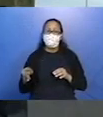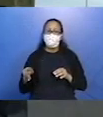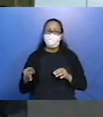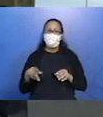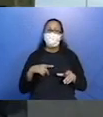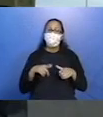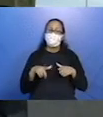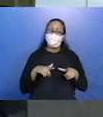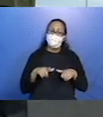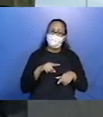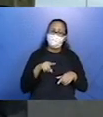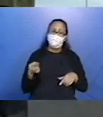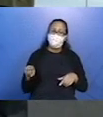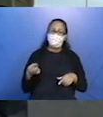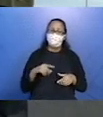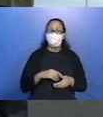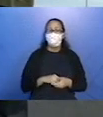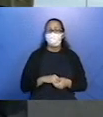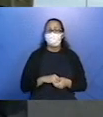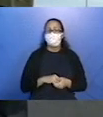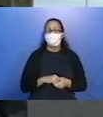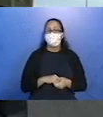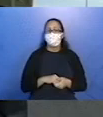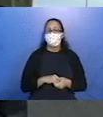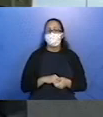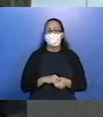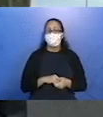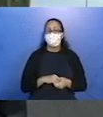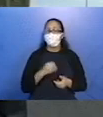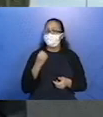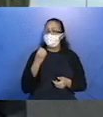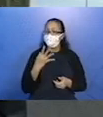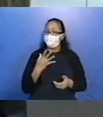vocês. Tá certo? Uma ótima